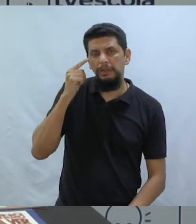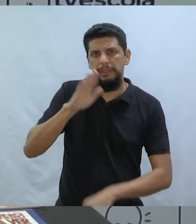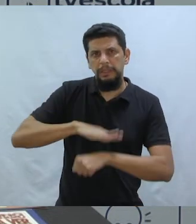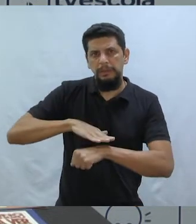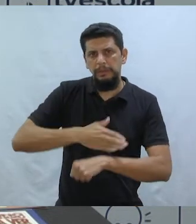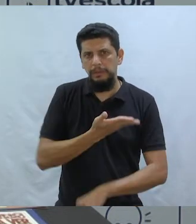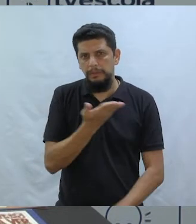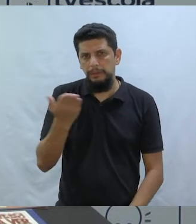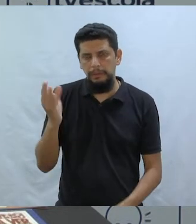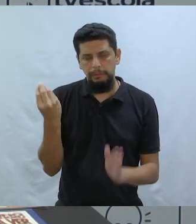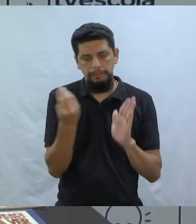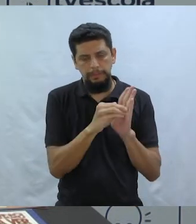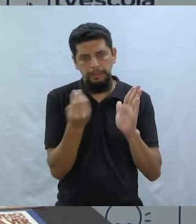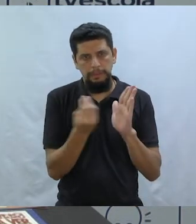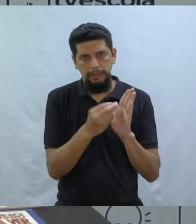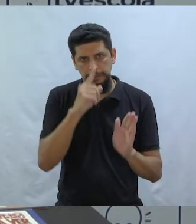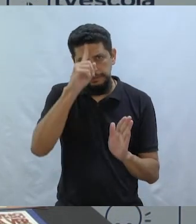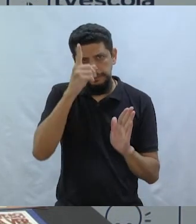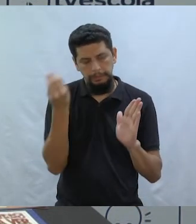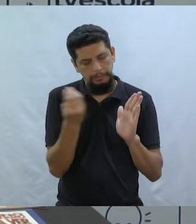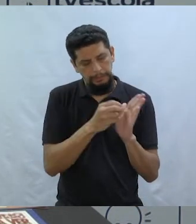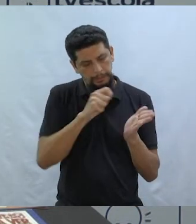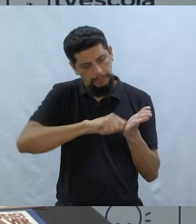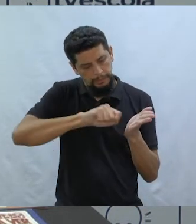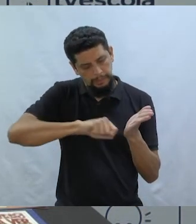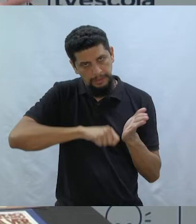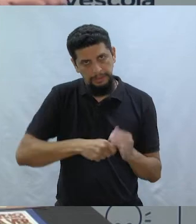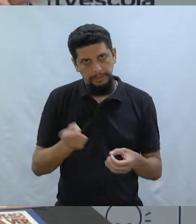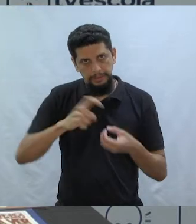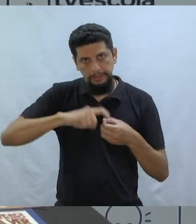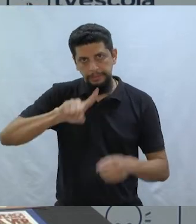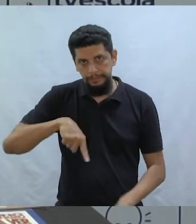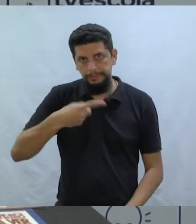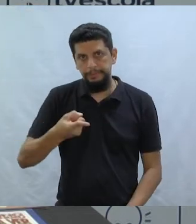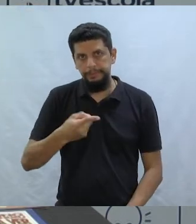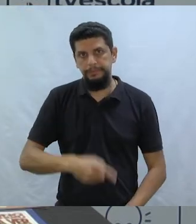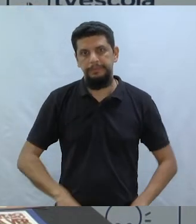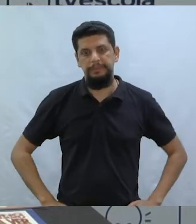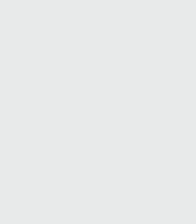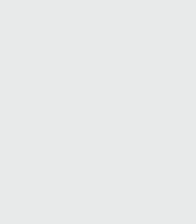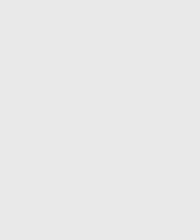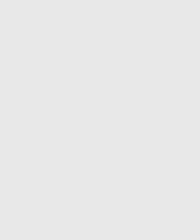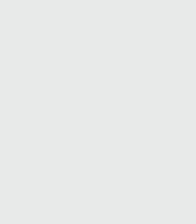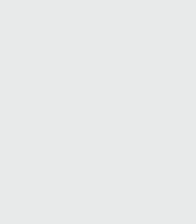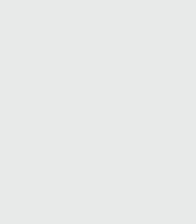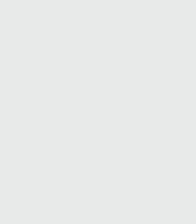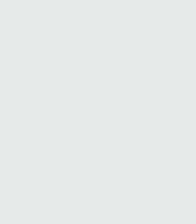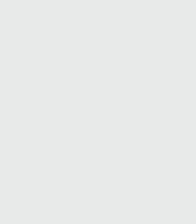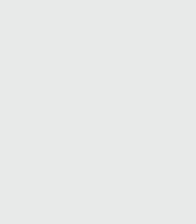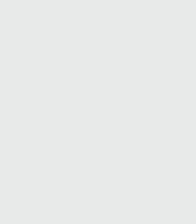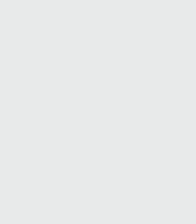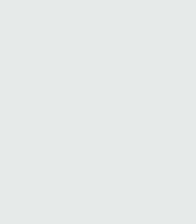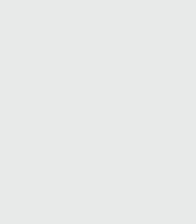vou dar um tempinho para você colocar a sua criatividade aí no papel e eu volto pra gente continuar